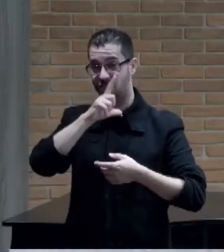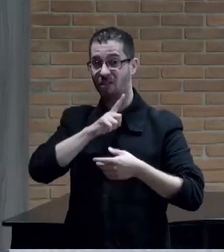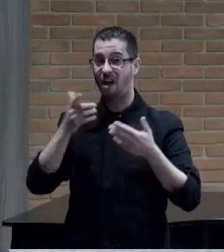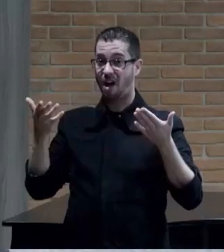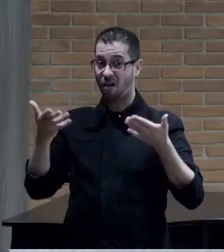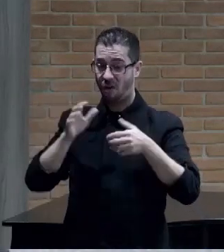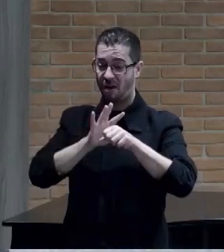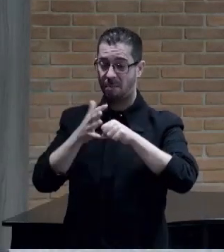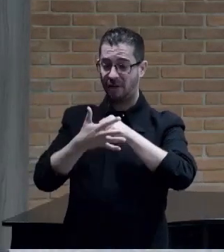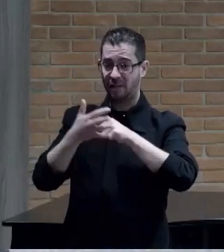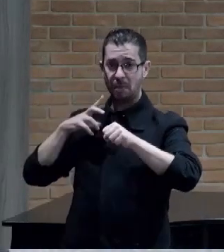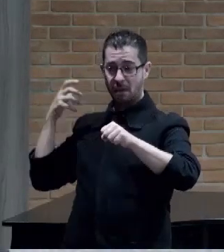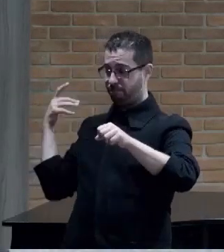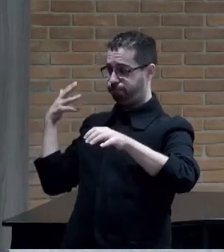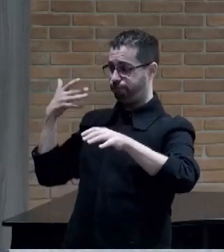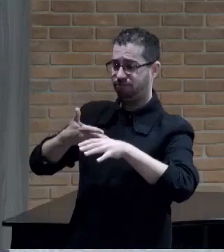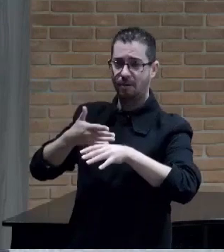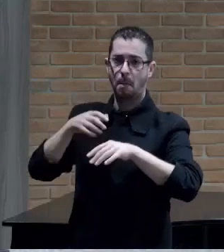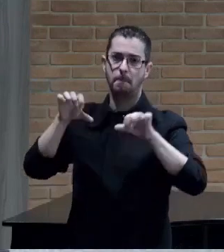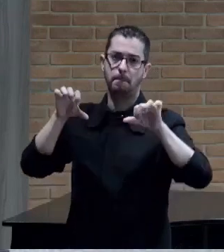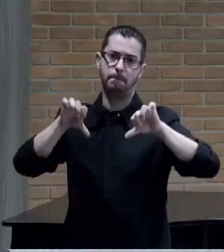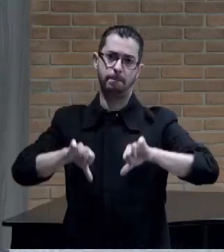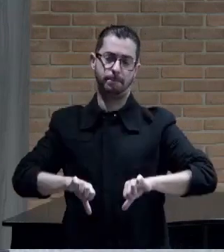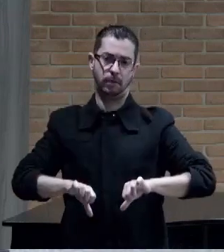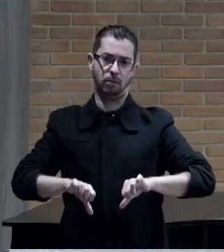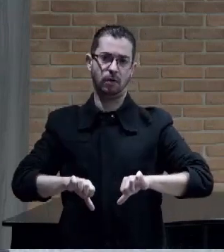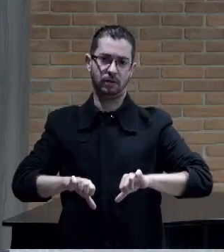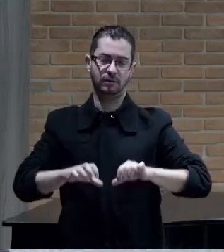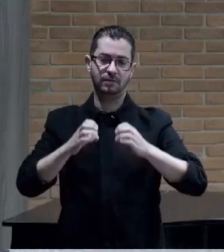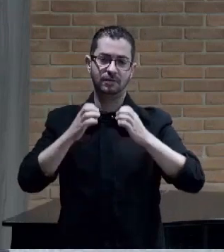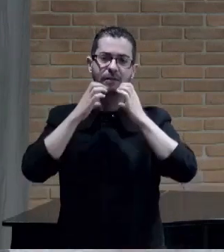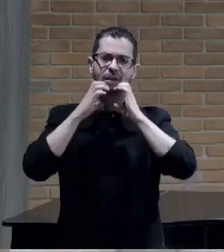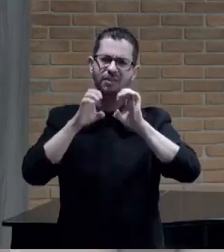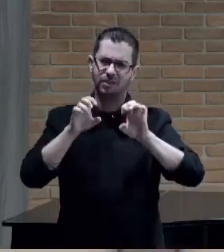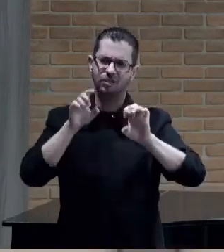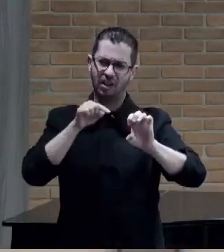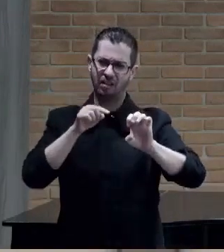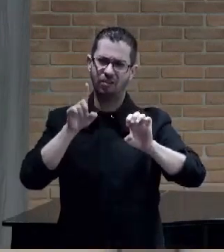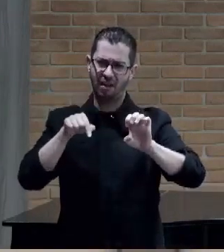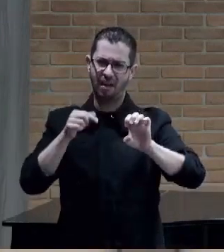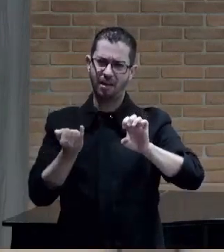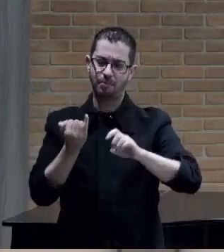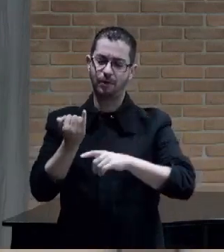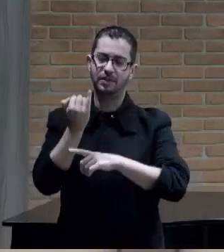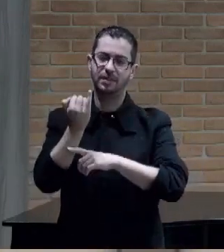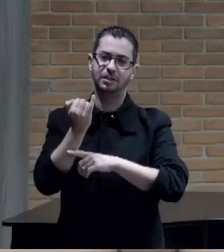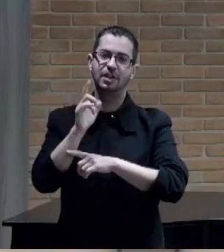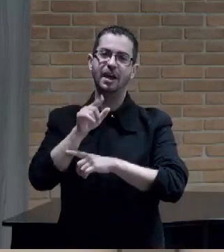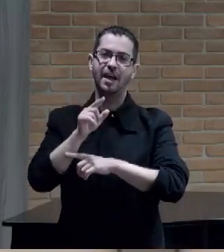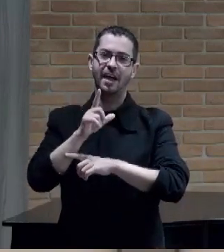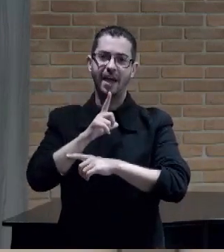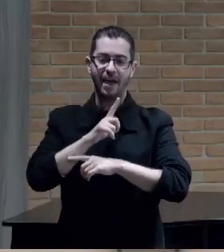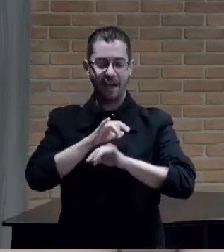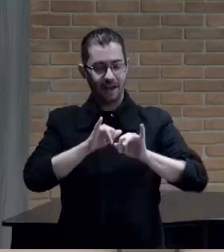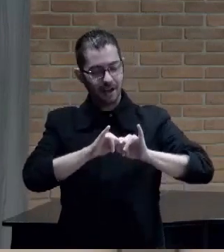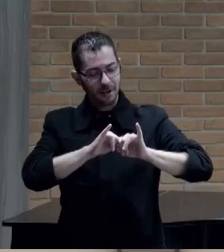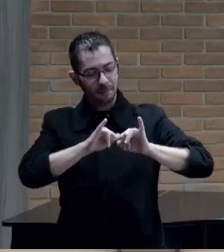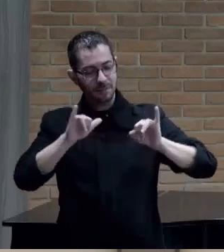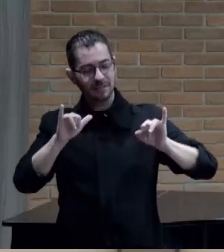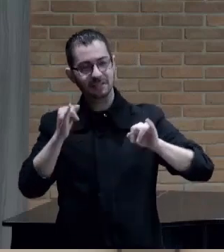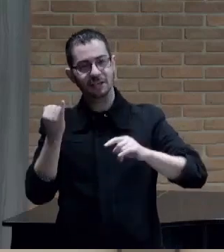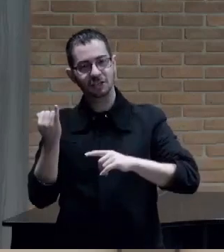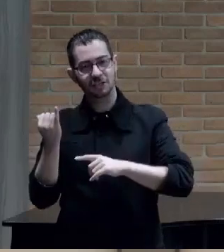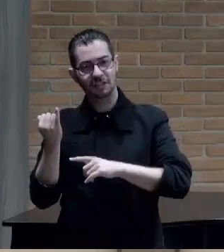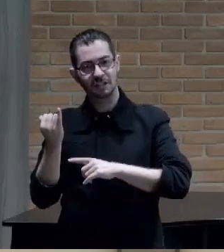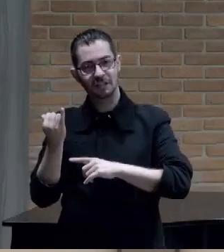parece que ficou pior. Então, Evangelho é importante? É a mensagem fundamental de toda